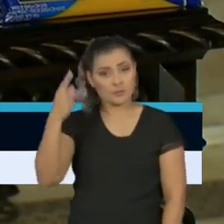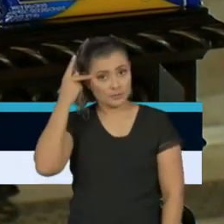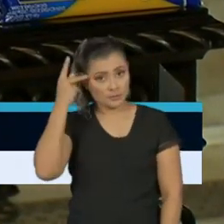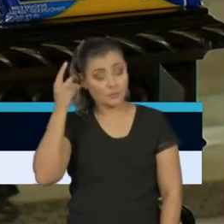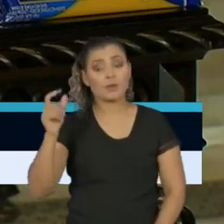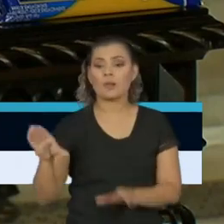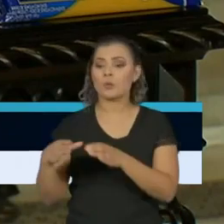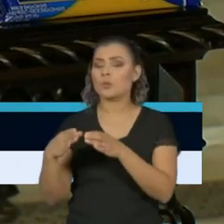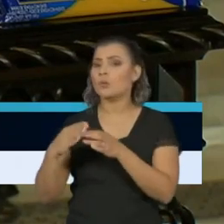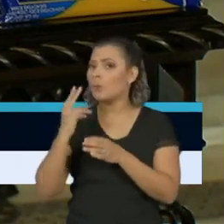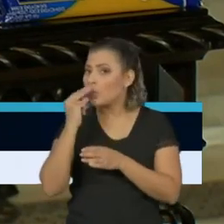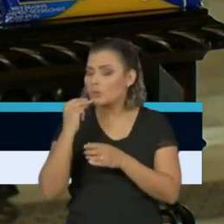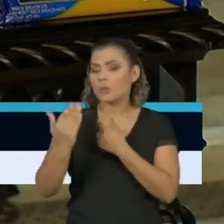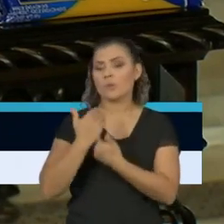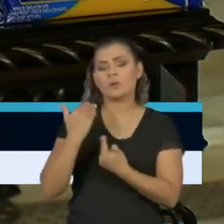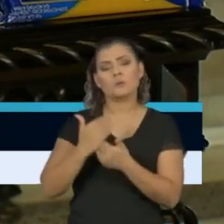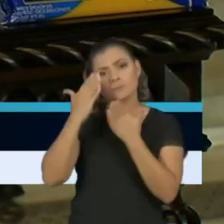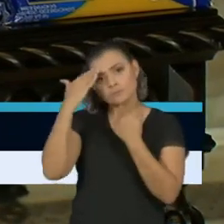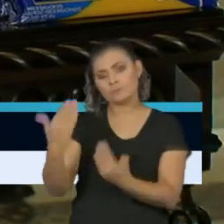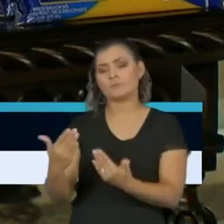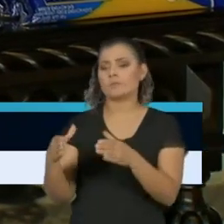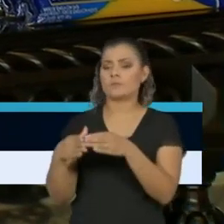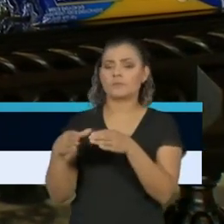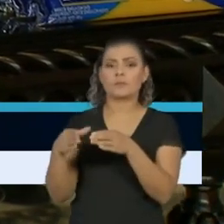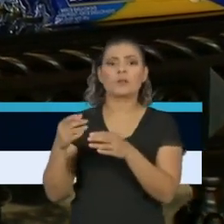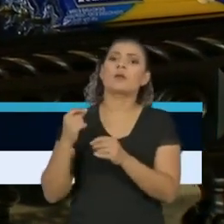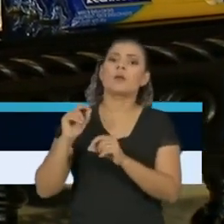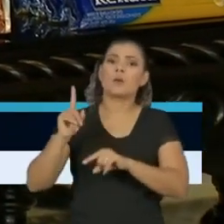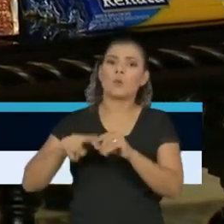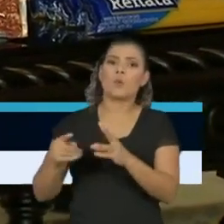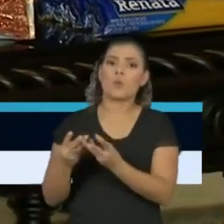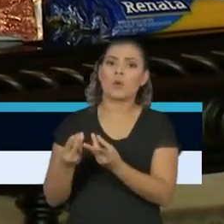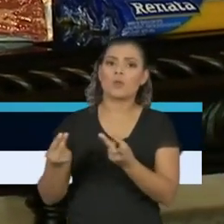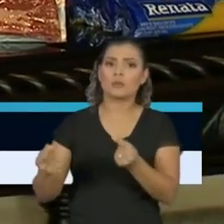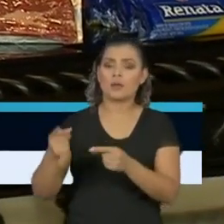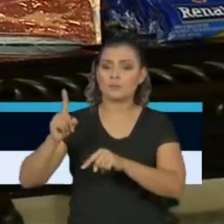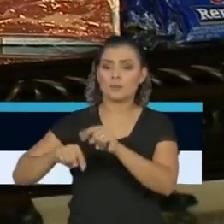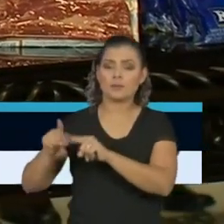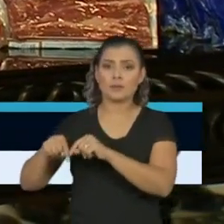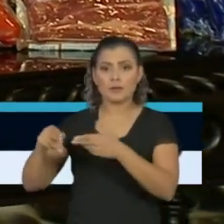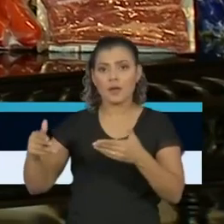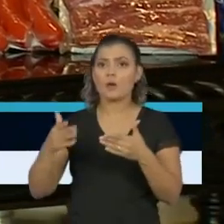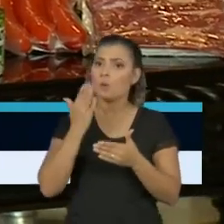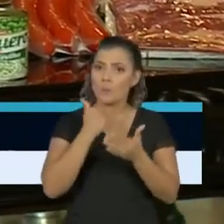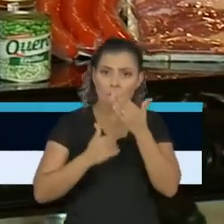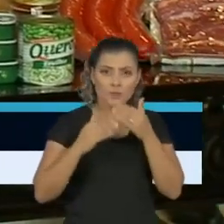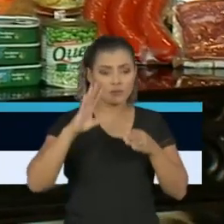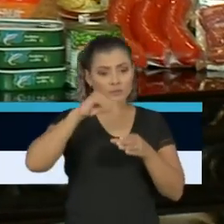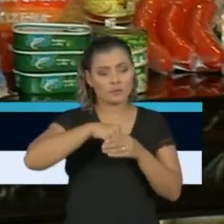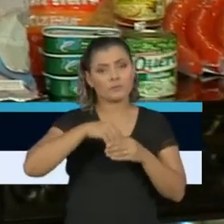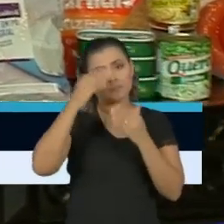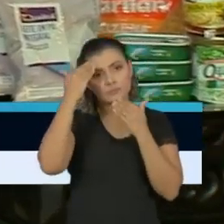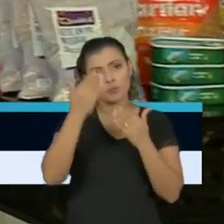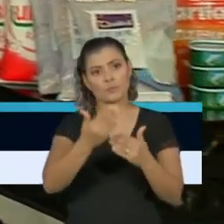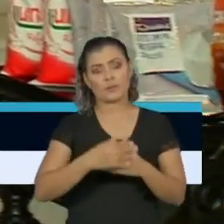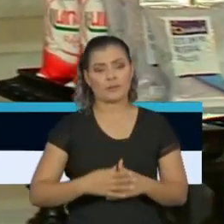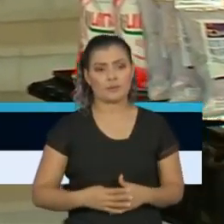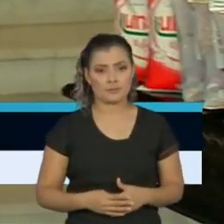Albert Einstein, que nos orientou sobre a qualidade proteica e o conteúdo dessa cesta, muito obrigado.